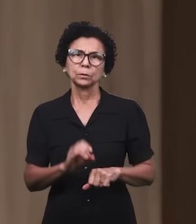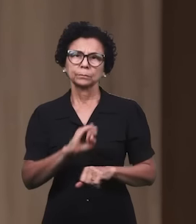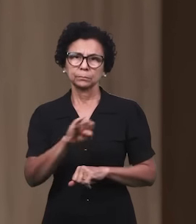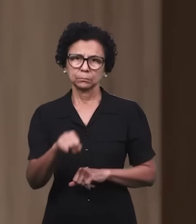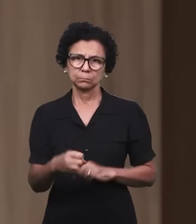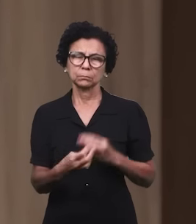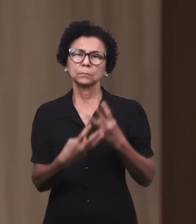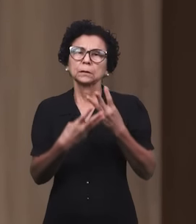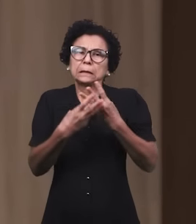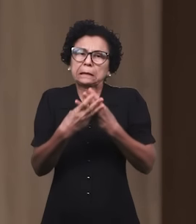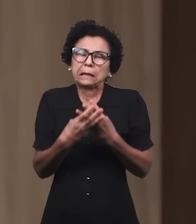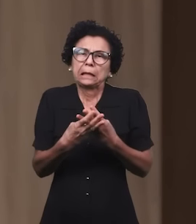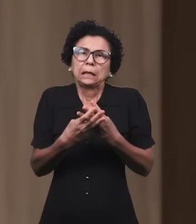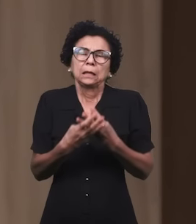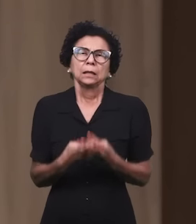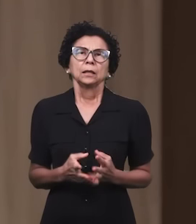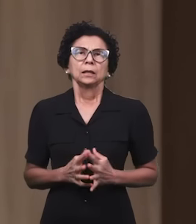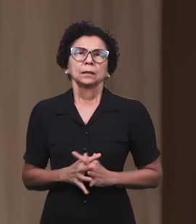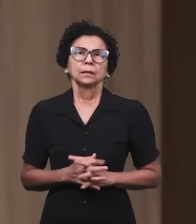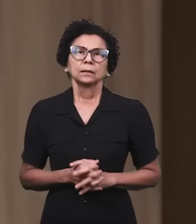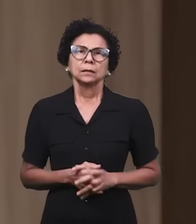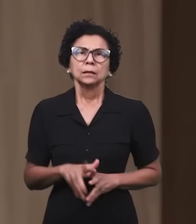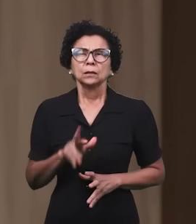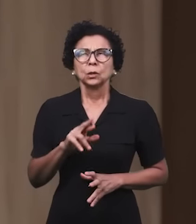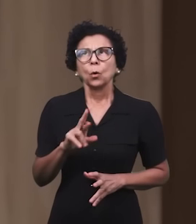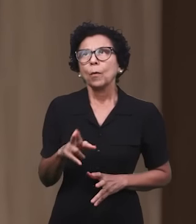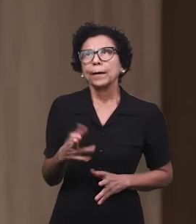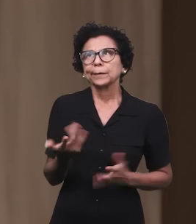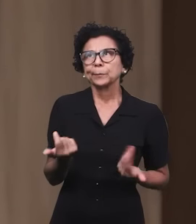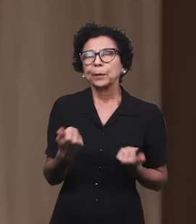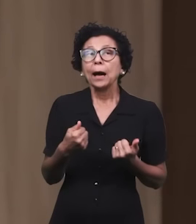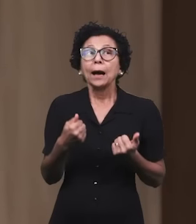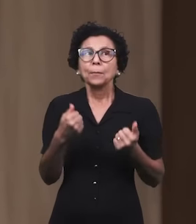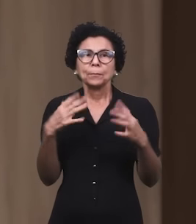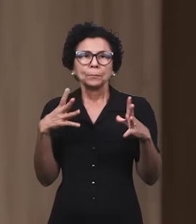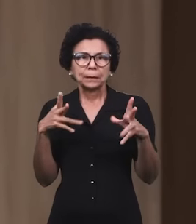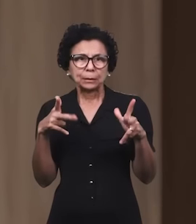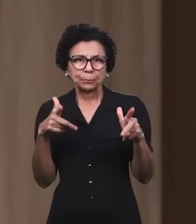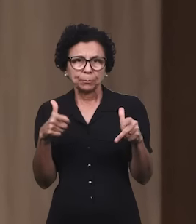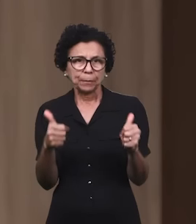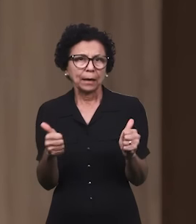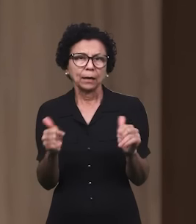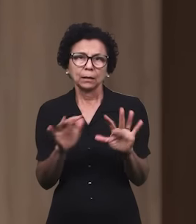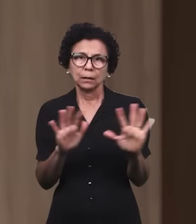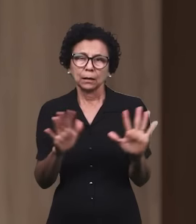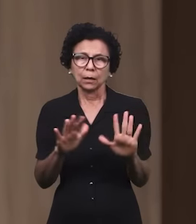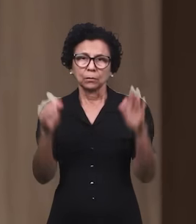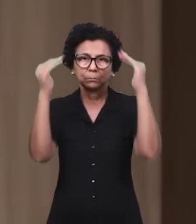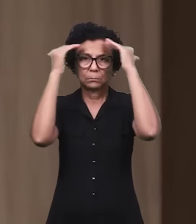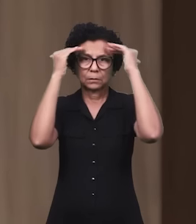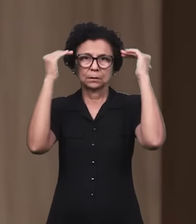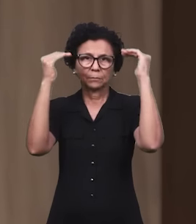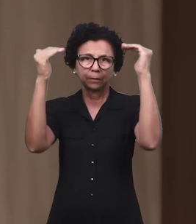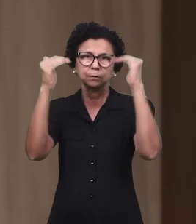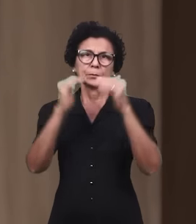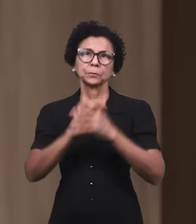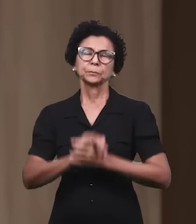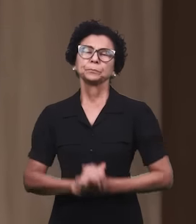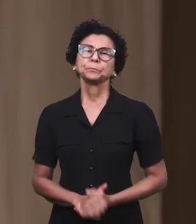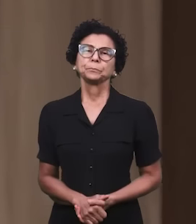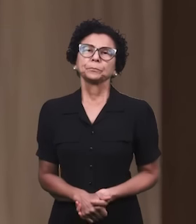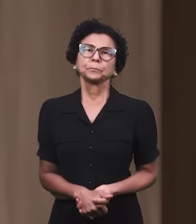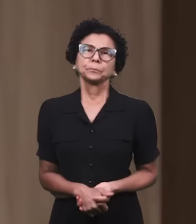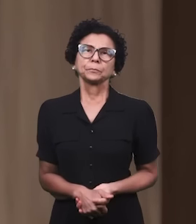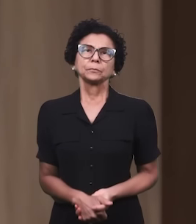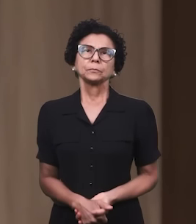faziam com a intenção higiênica, eles faziam com a intenção cerimonial, não é? E